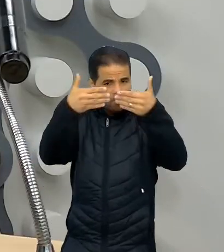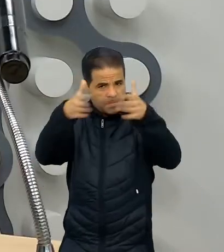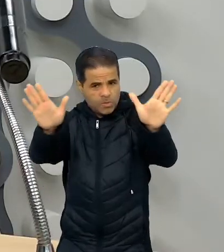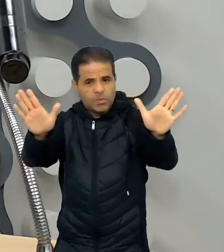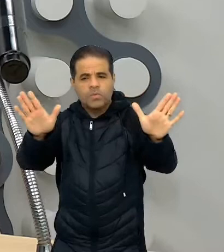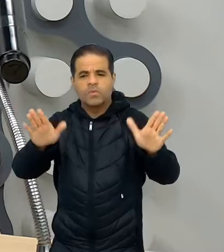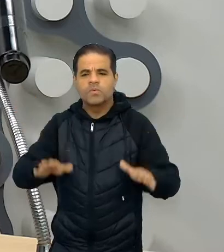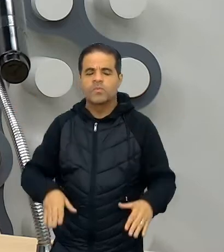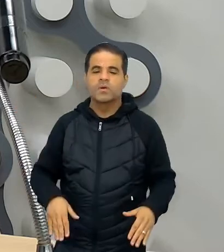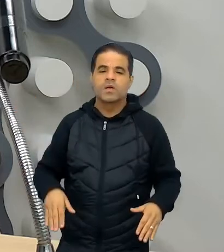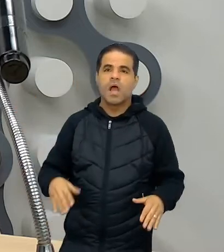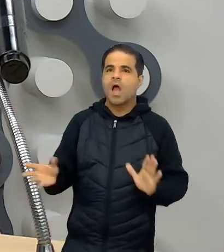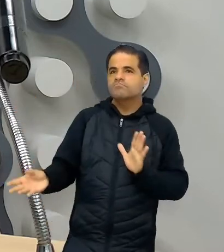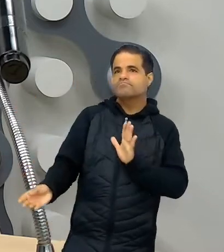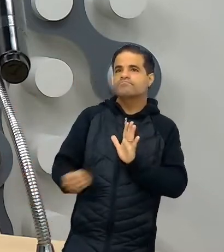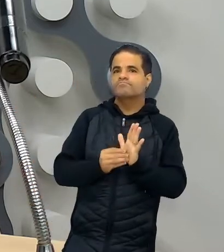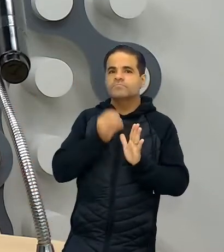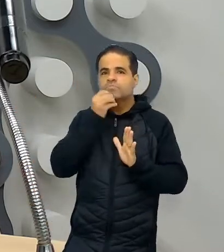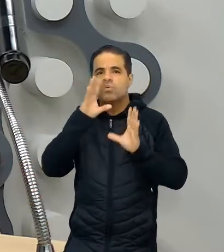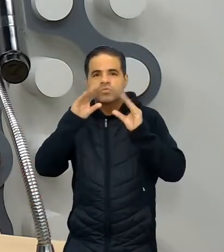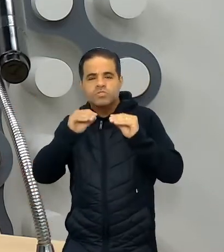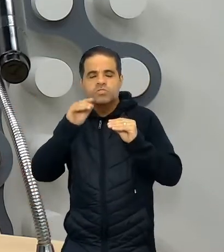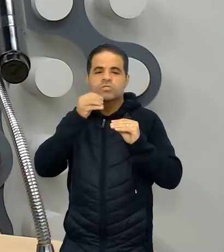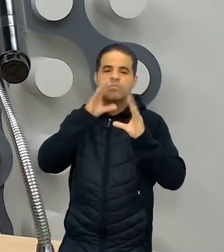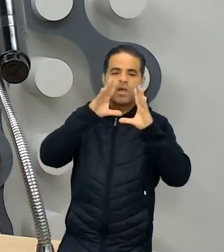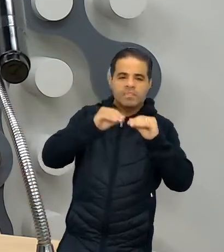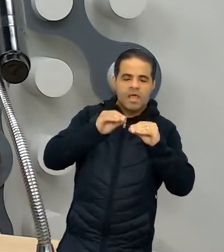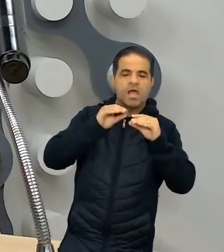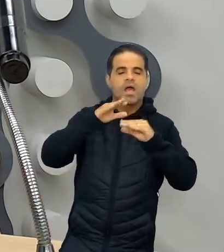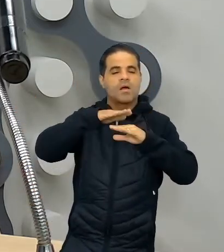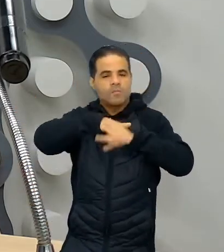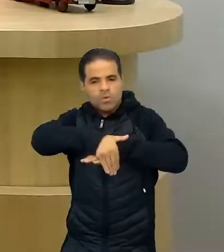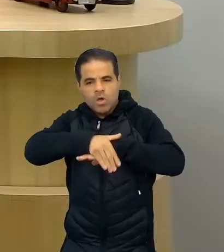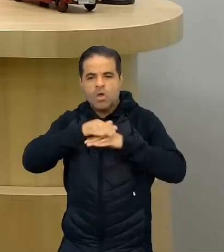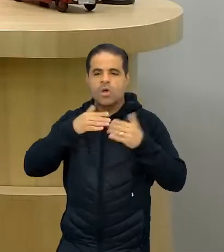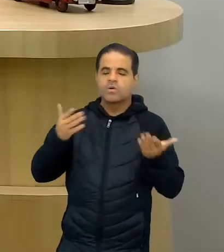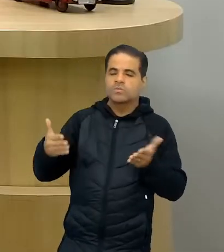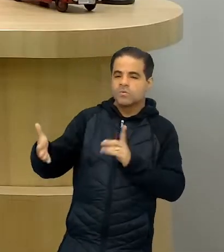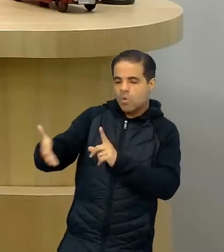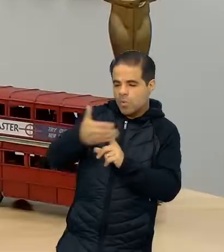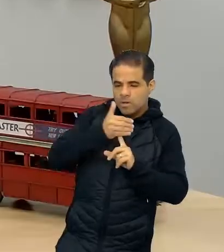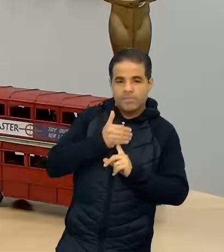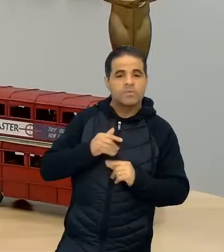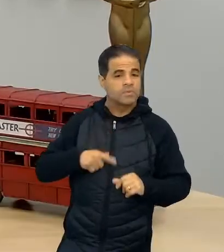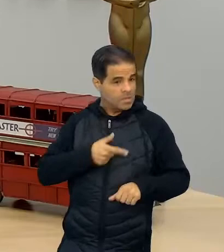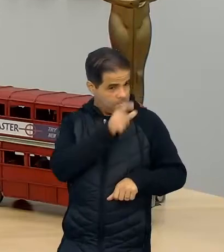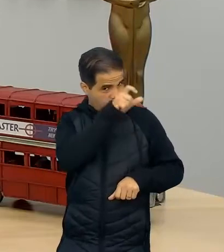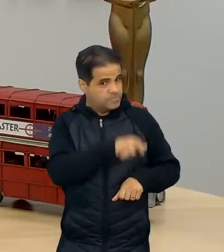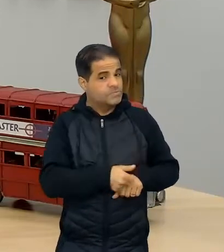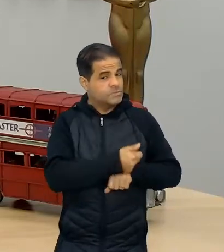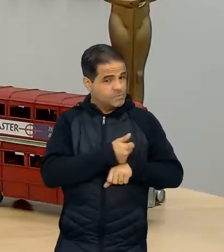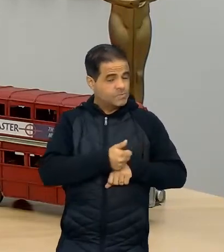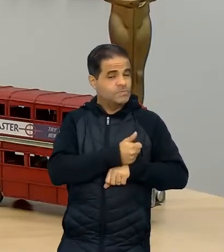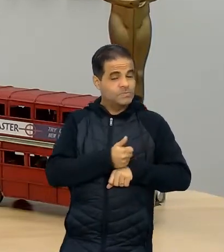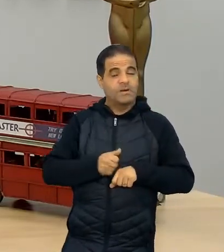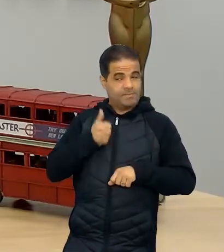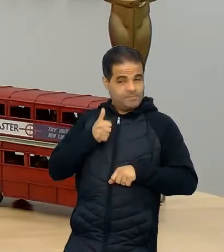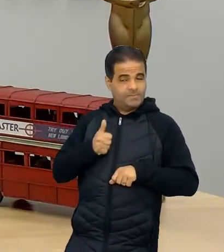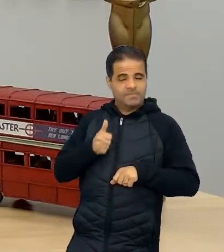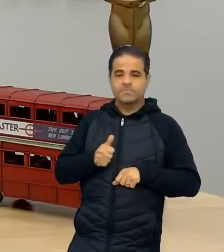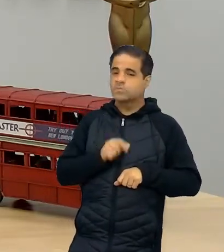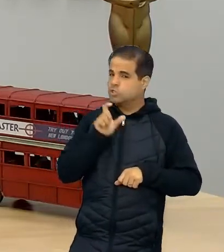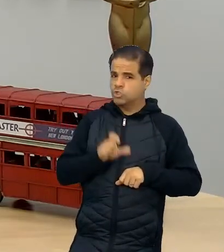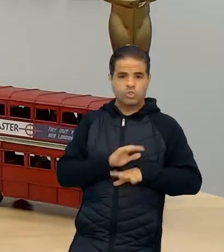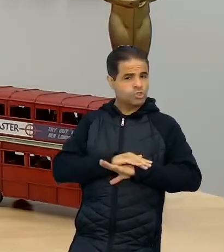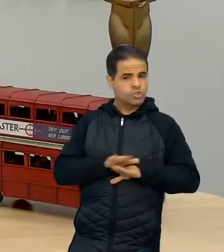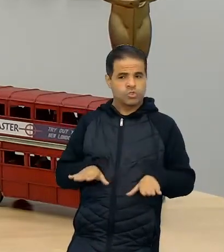um bom dia, boa tarde, boa noite, né? Sim. Tem que ter um acolhimento Gente, de eu quem acho que está nós ouvindo. temos uma profissional. Tá vendo? E aí só ela